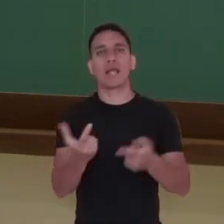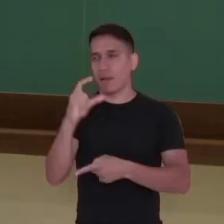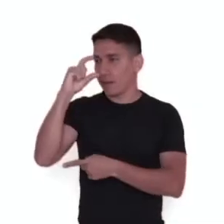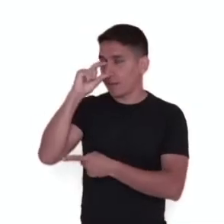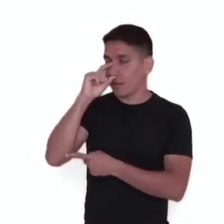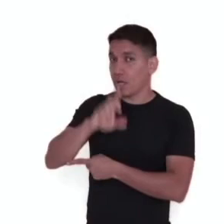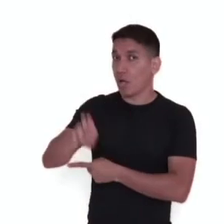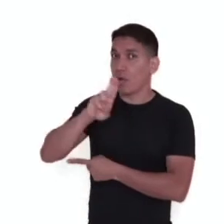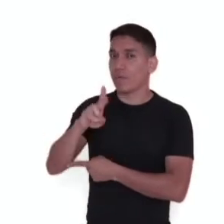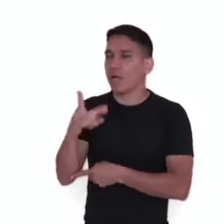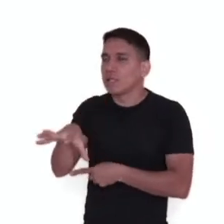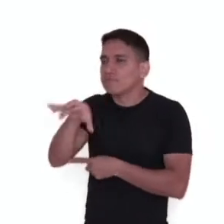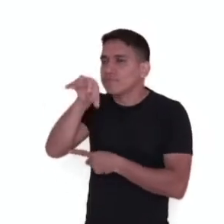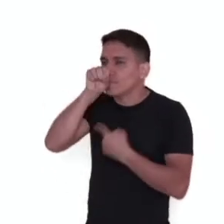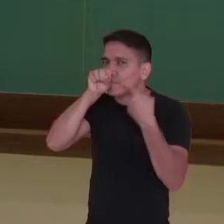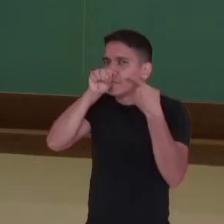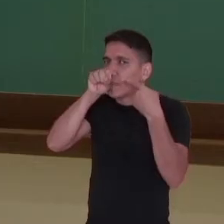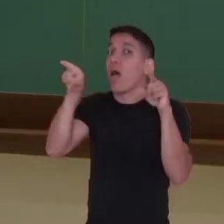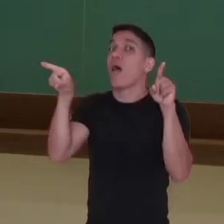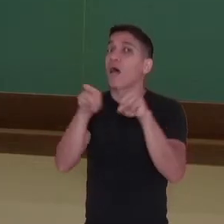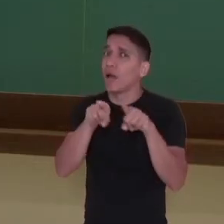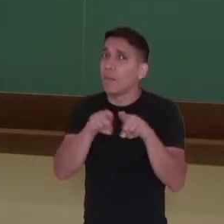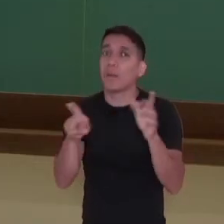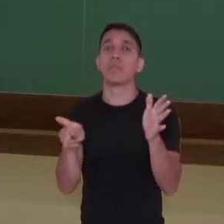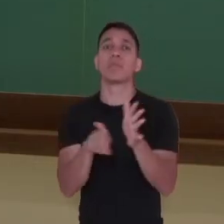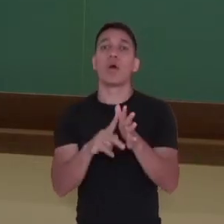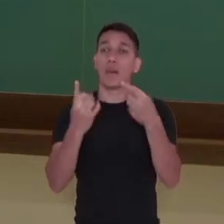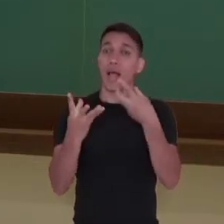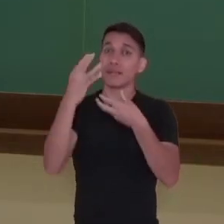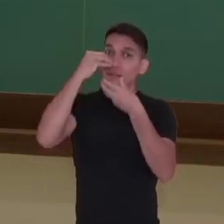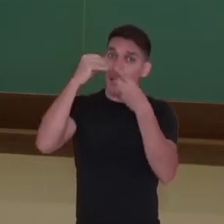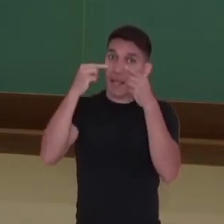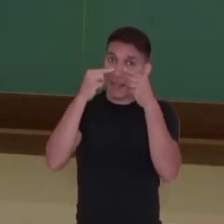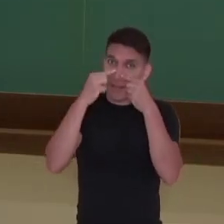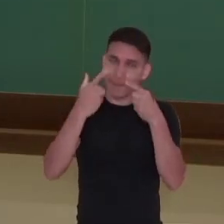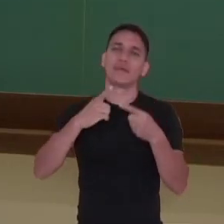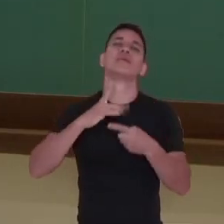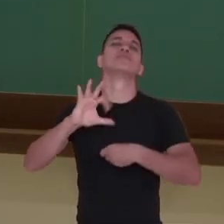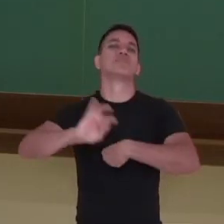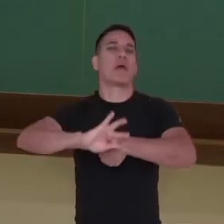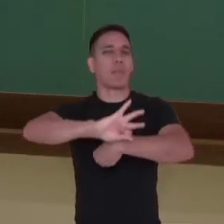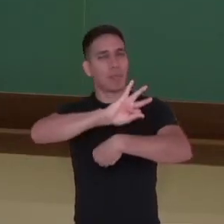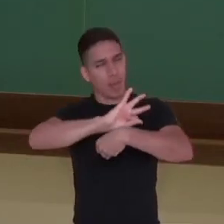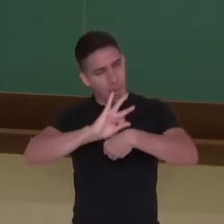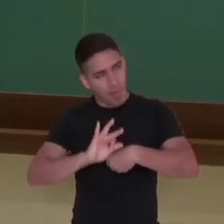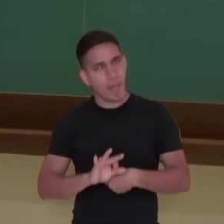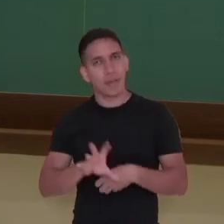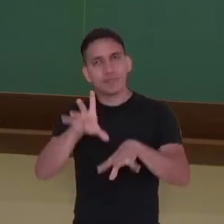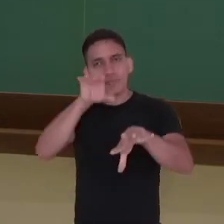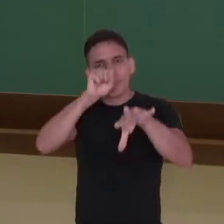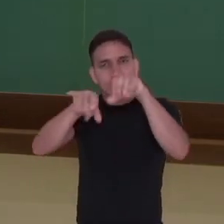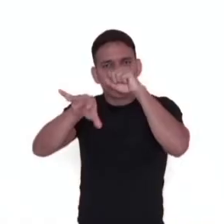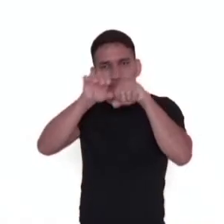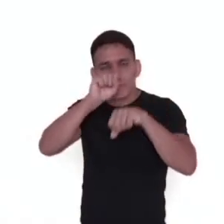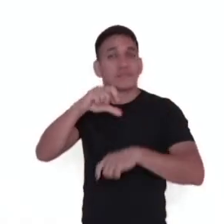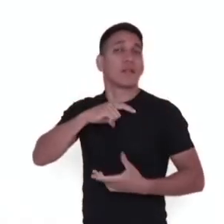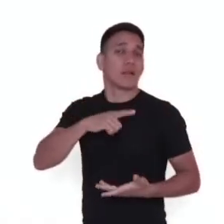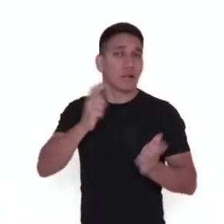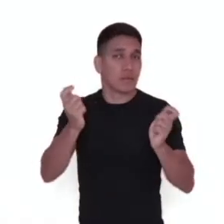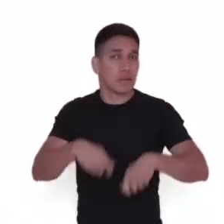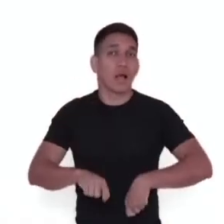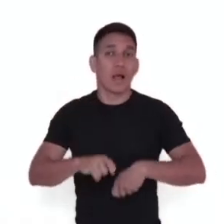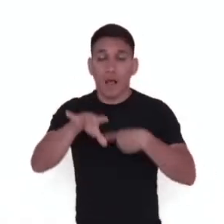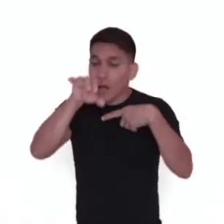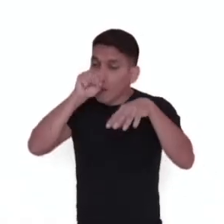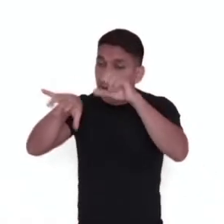capta os odores, porque também nós temos células especiais no interior do nosso nariz e